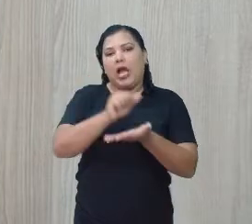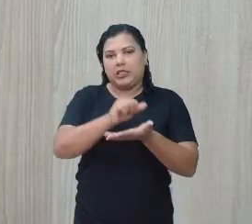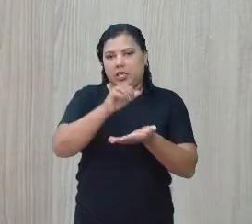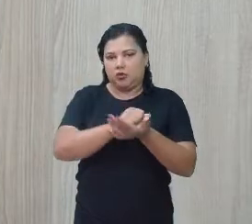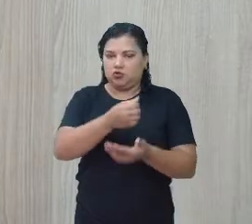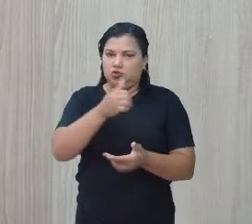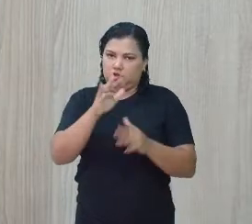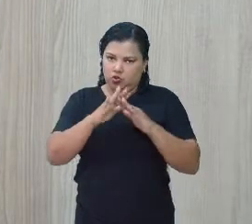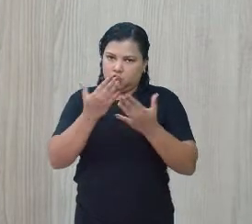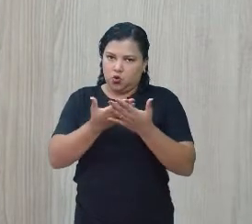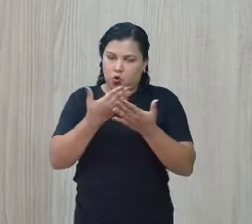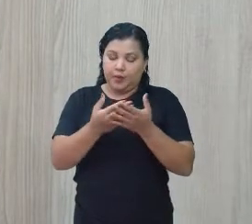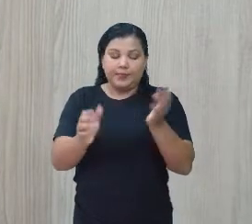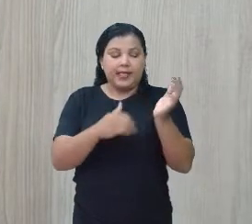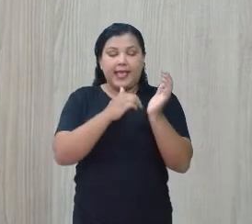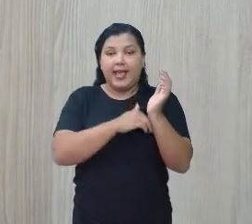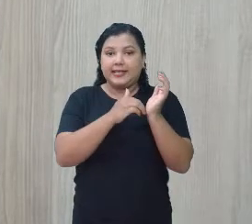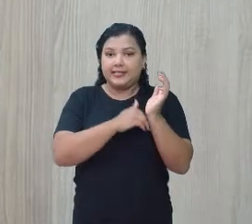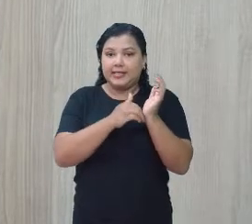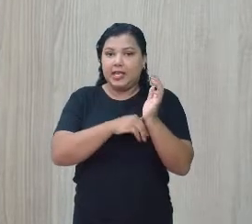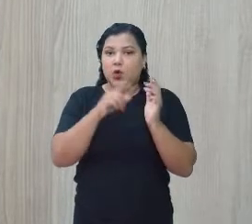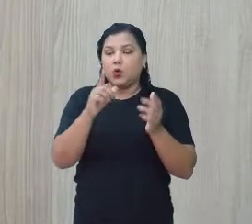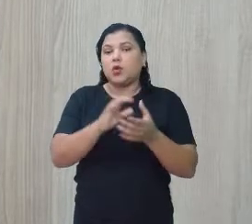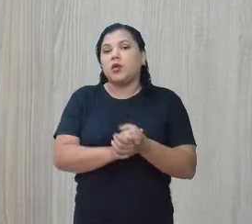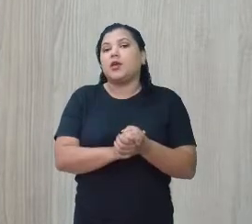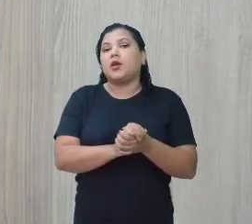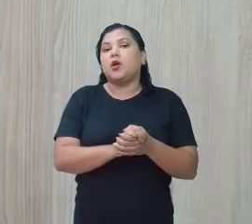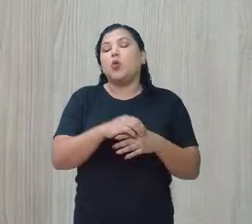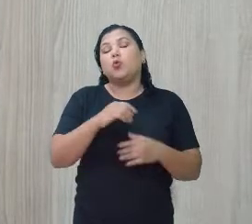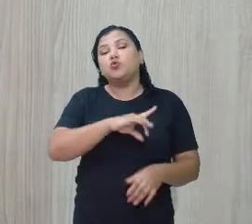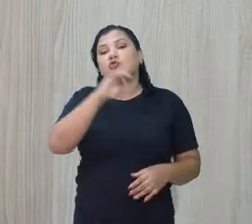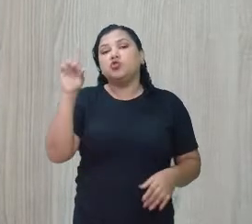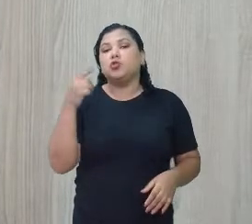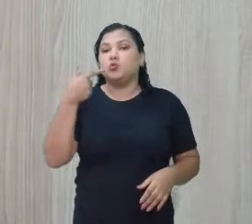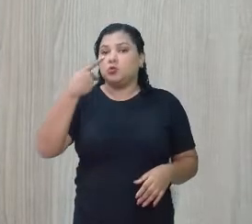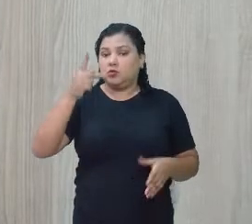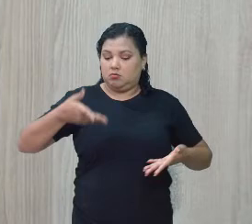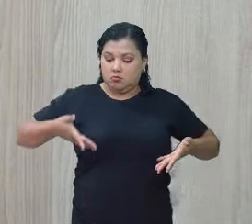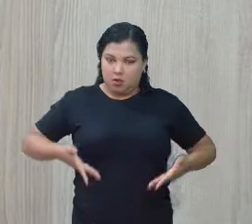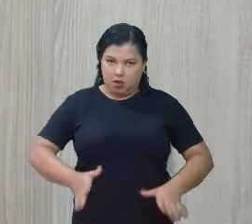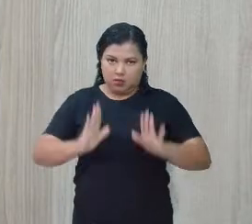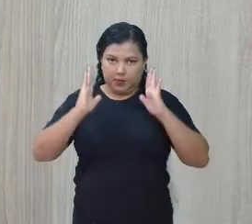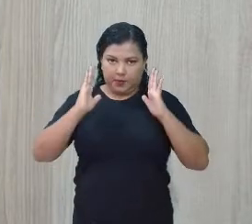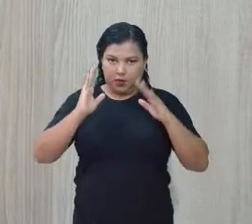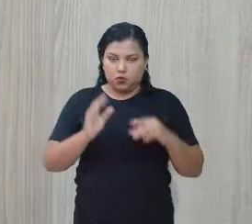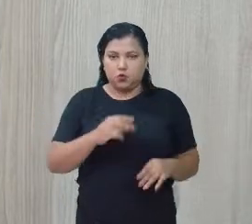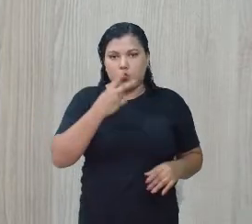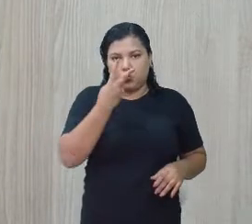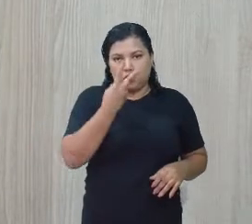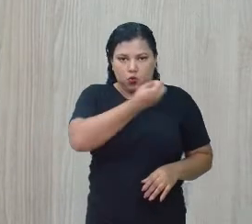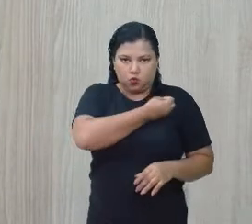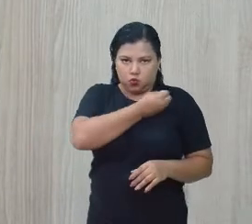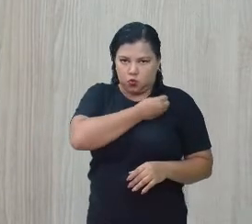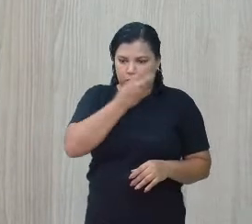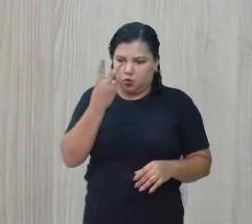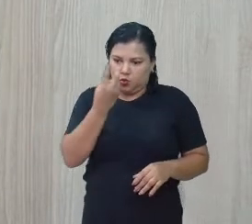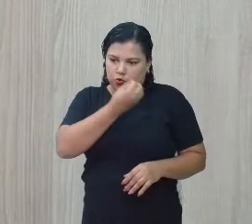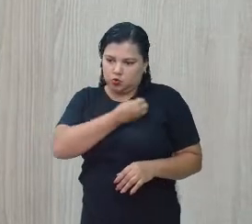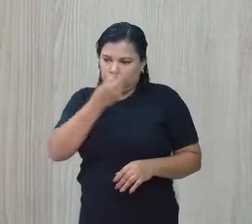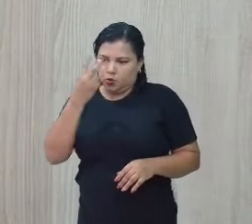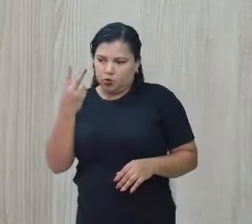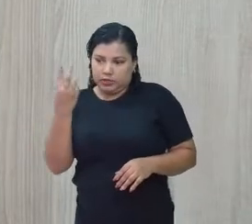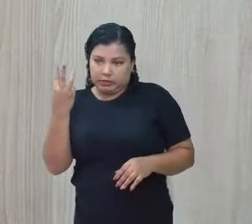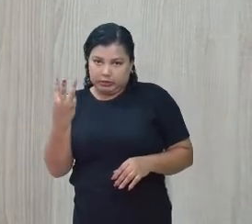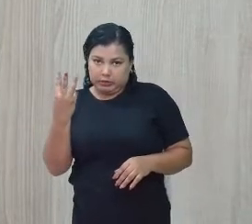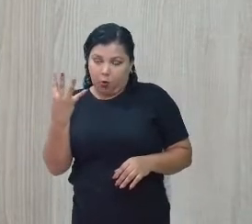que você nasceu, 2 dígitos para o dia, 2 dígitos para o mês e 4 dígitos para o ano, certo? E aí